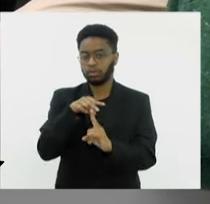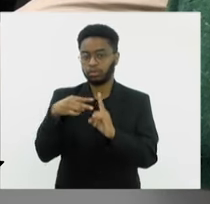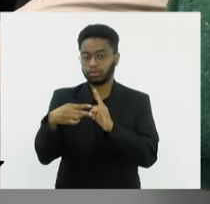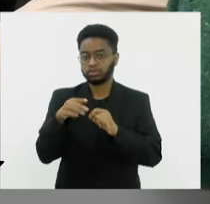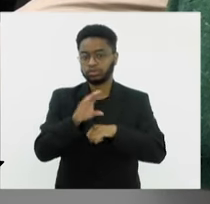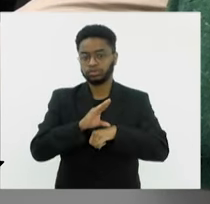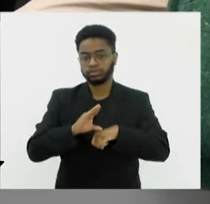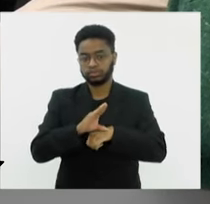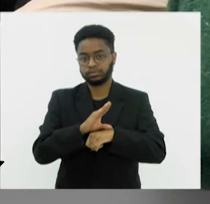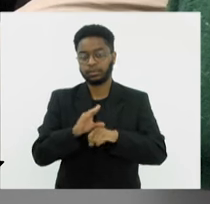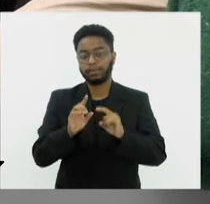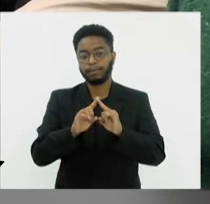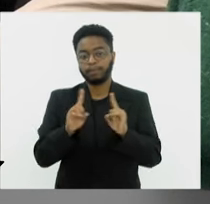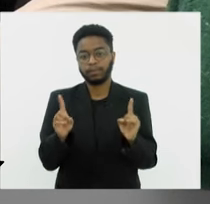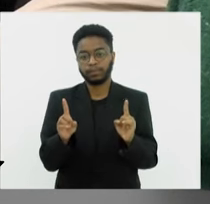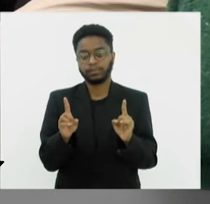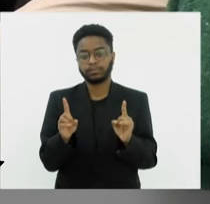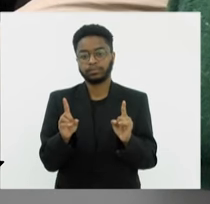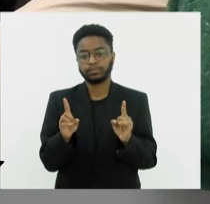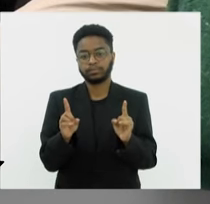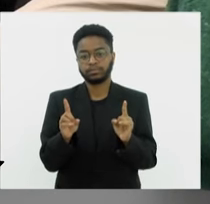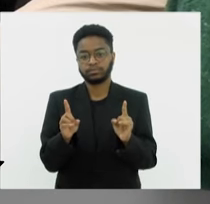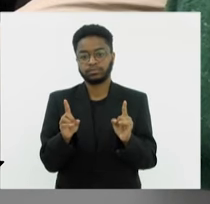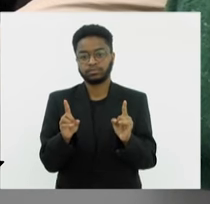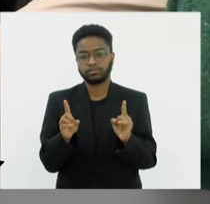né, mas